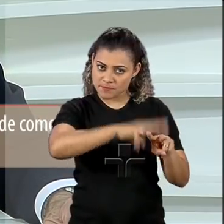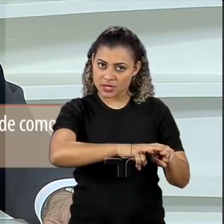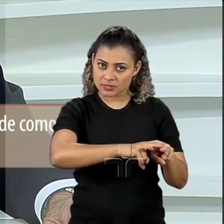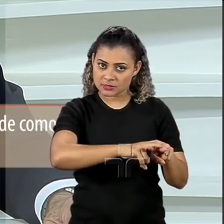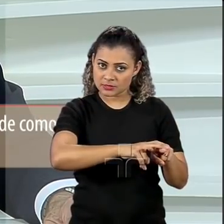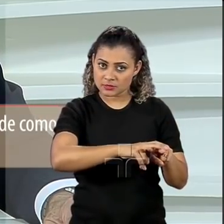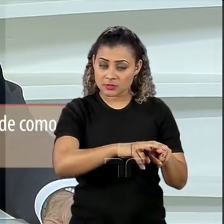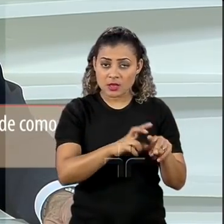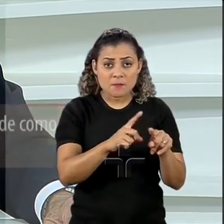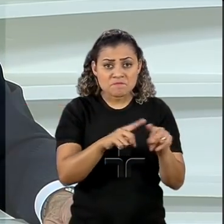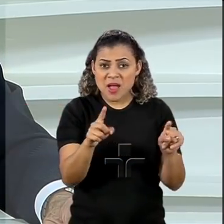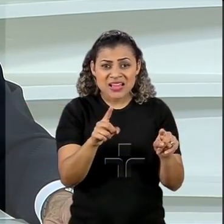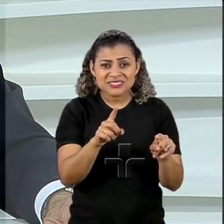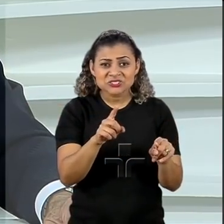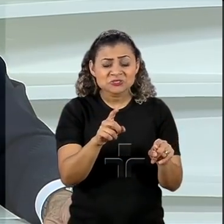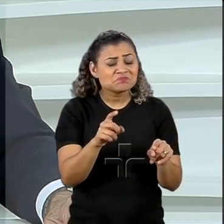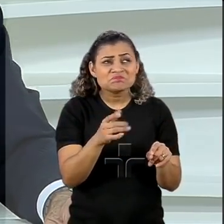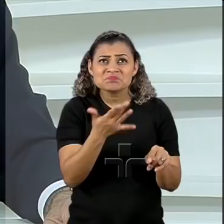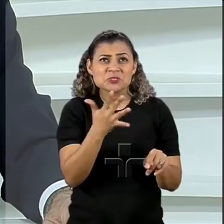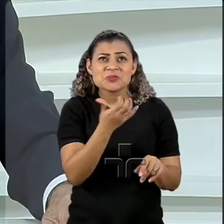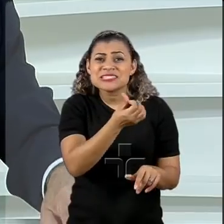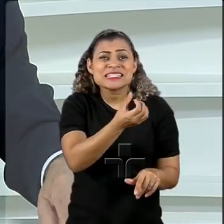rua.